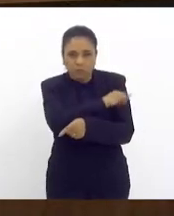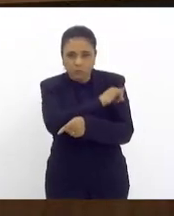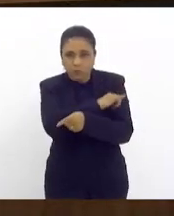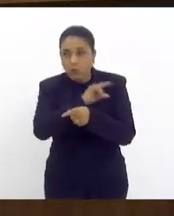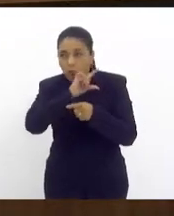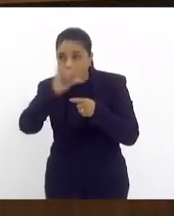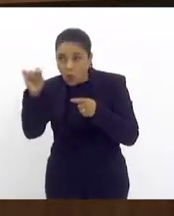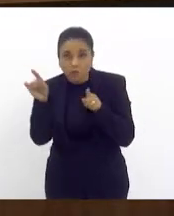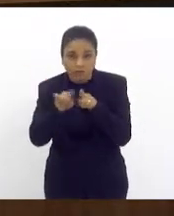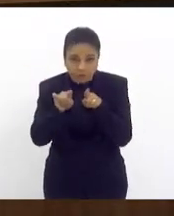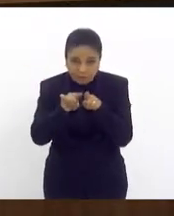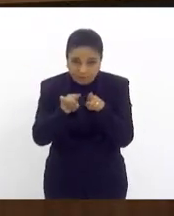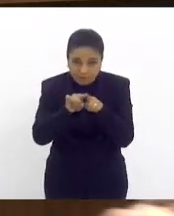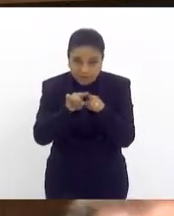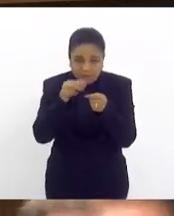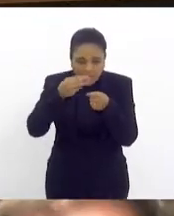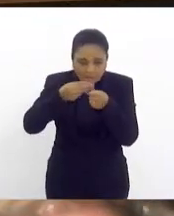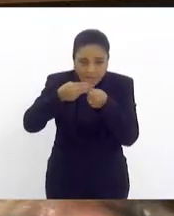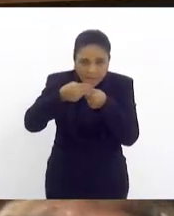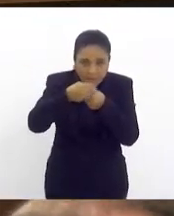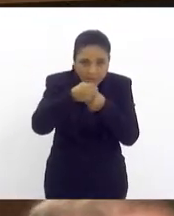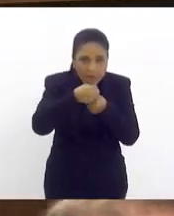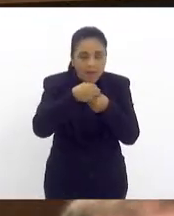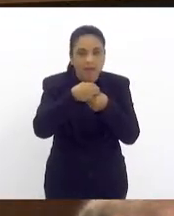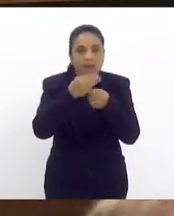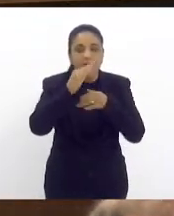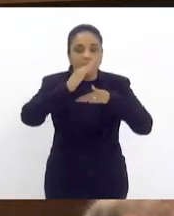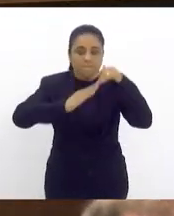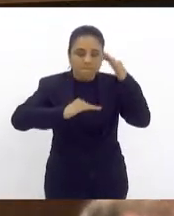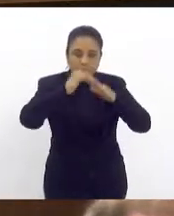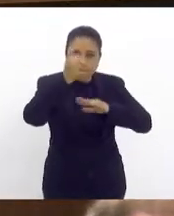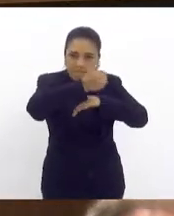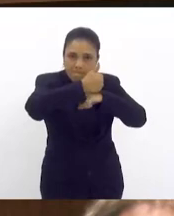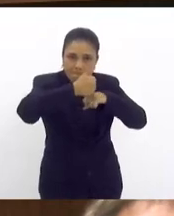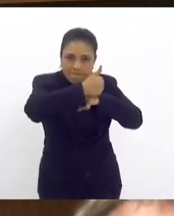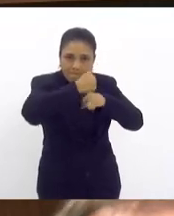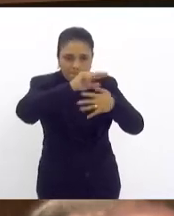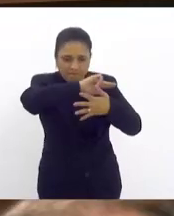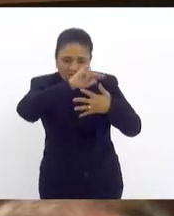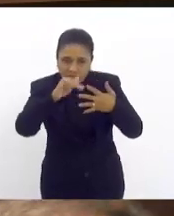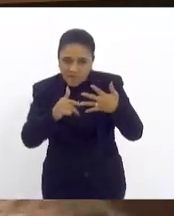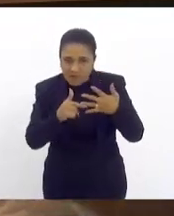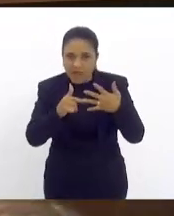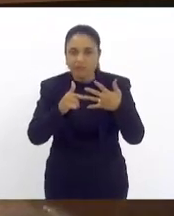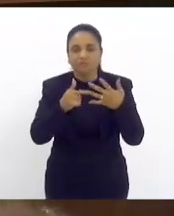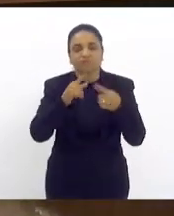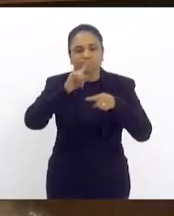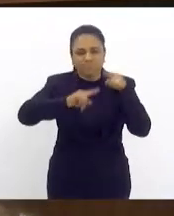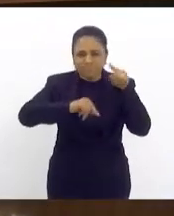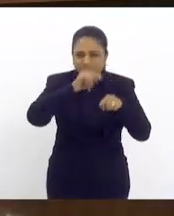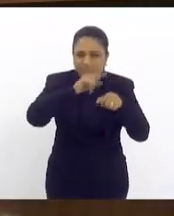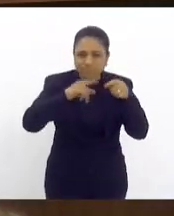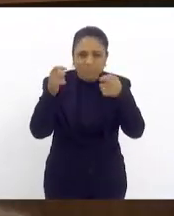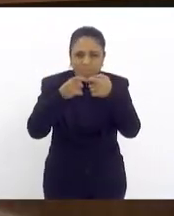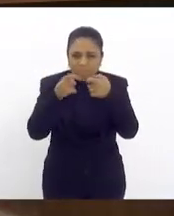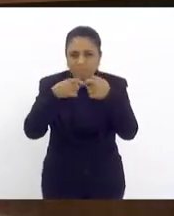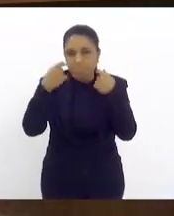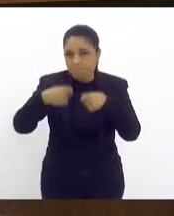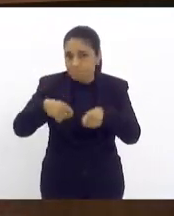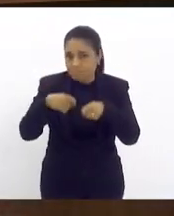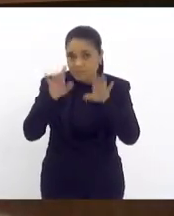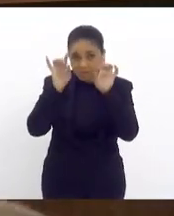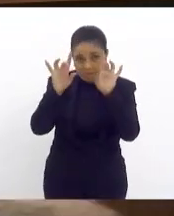dos centros urbanos e composto por uma equipe multidisciplinar Equipamentos Médicos específicos necessário